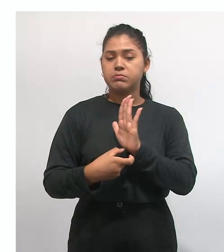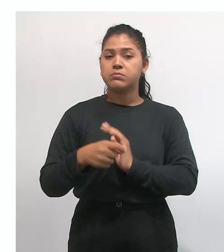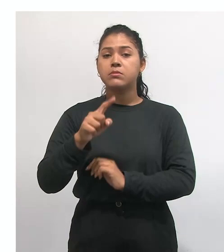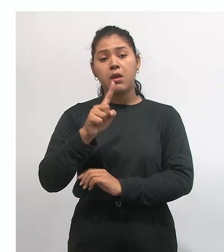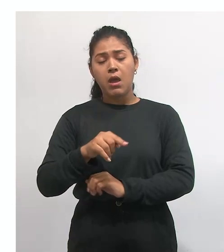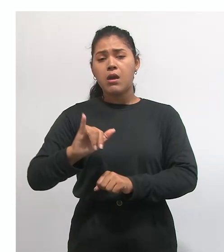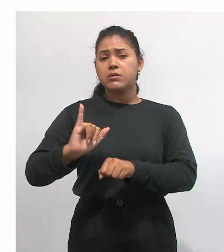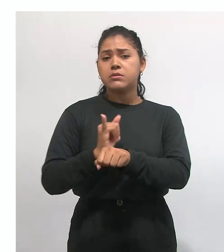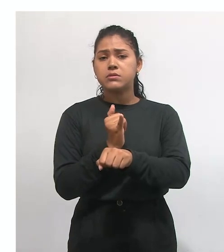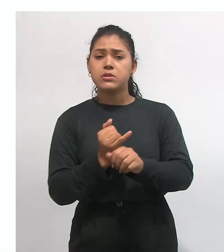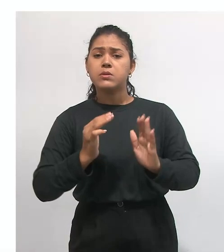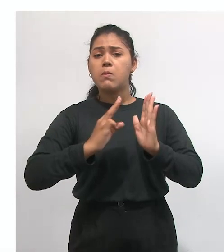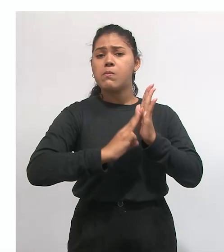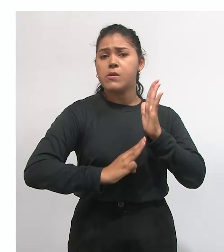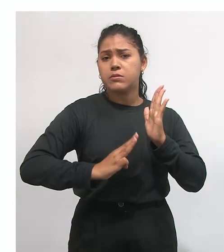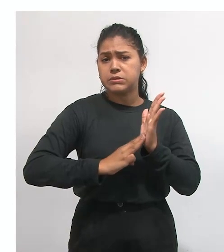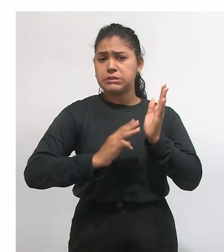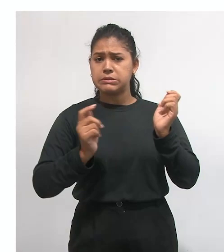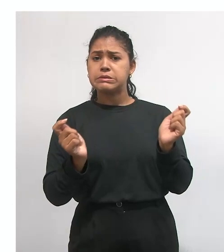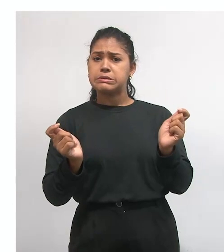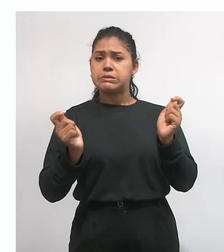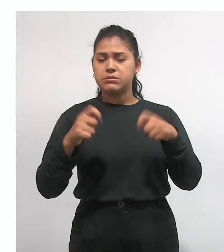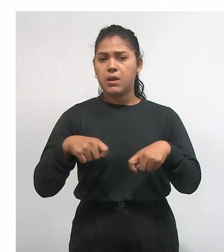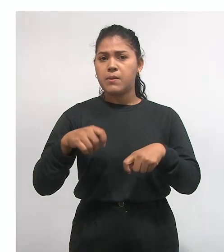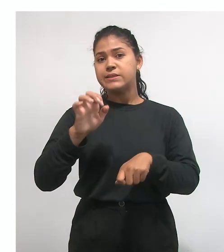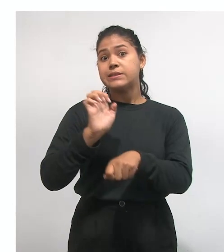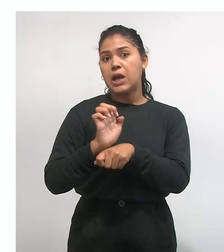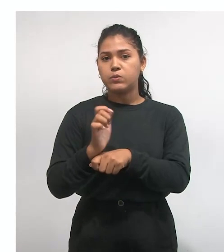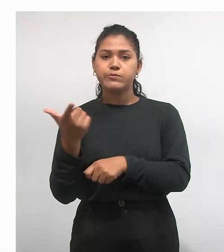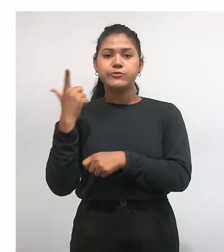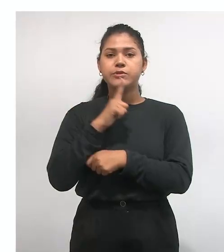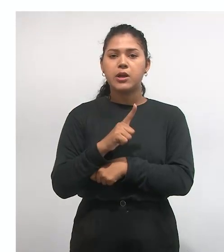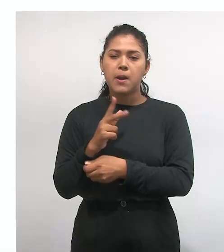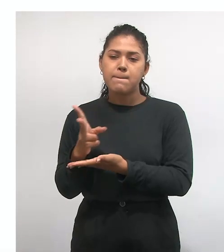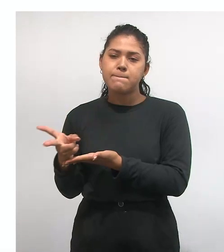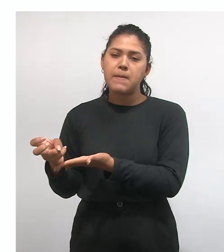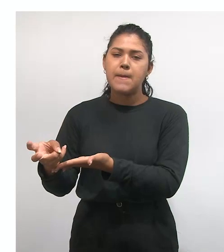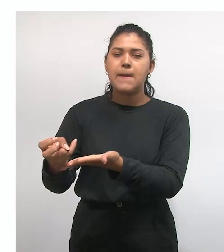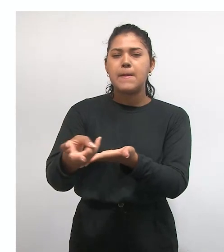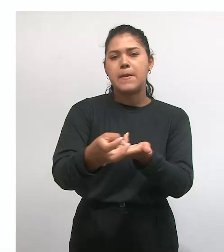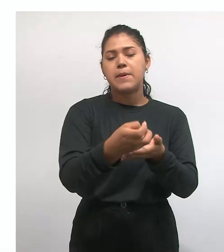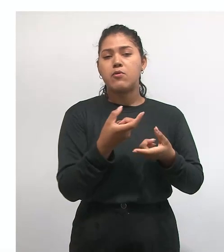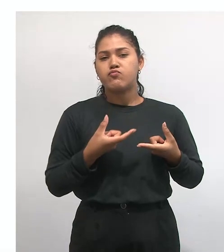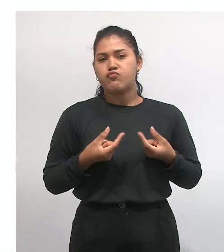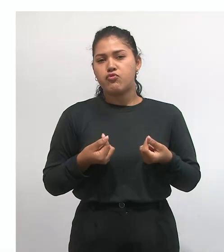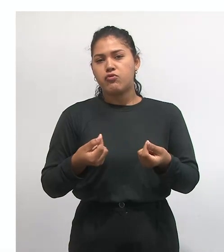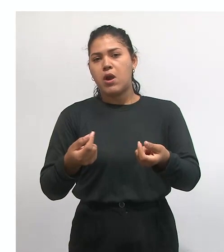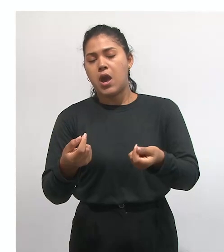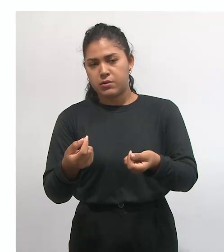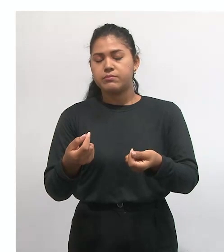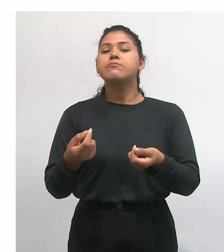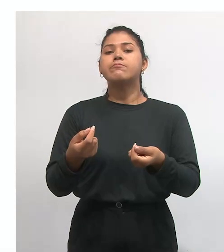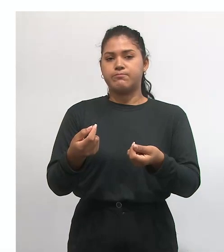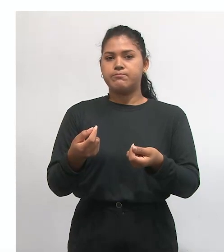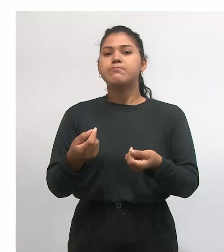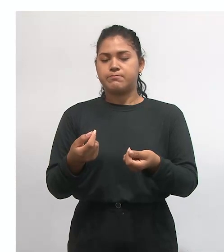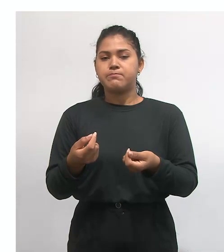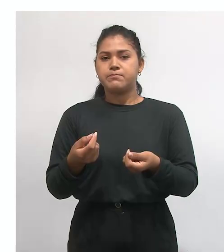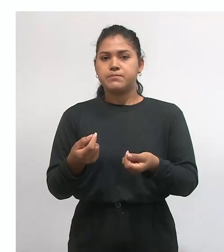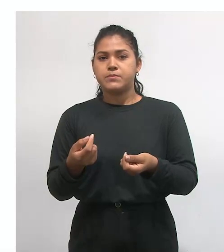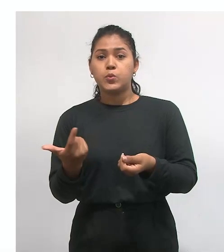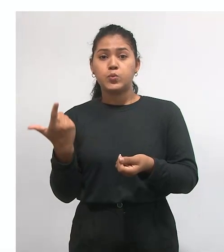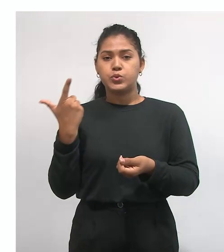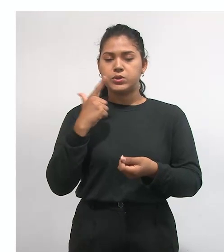mecanismos, são métodos que o poder público, a fazenda pública, tem para que possa, de fato, estar alcançando aí